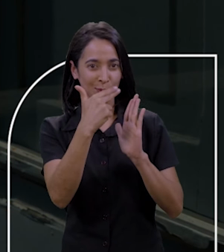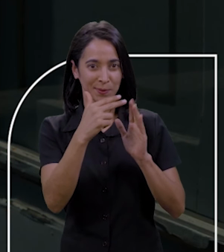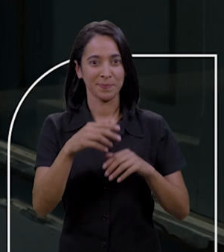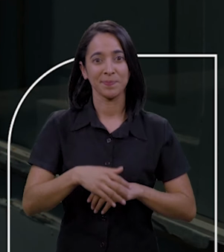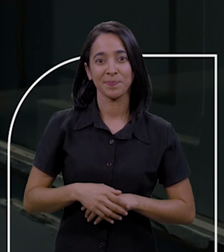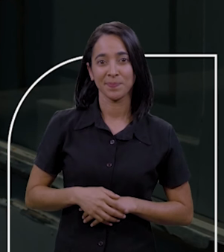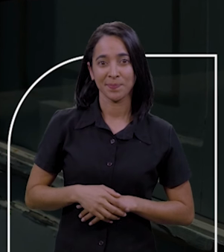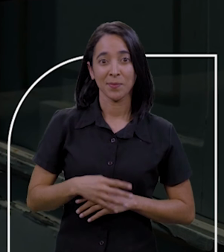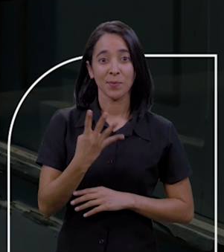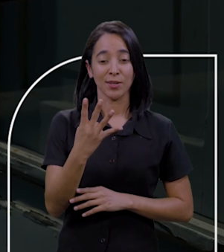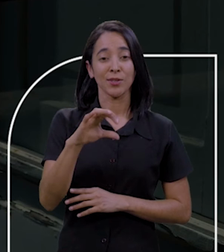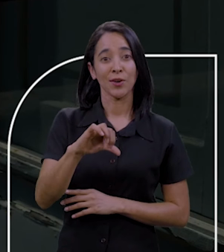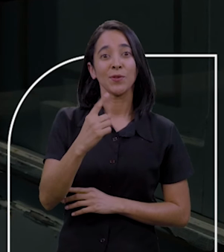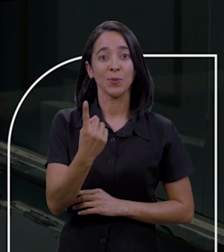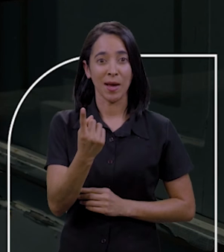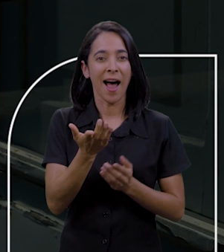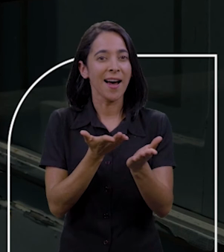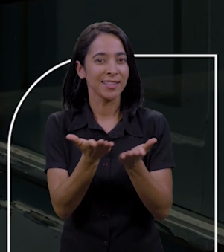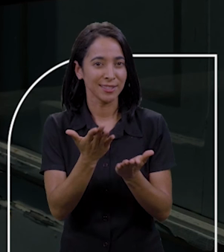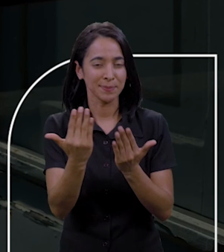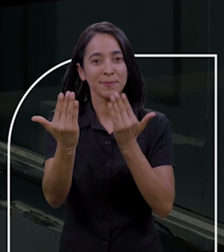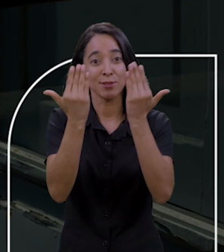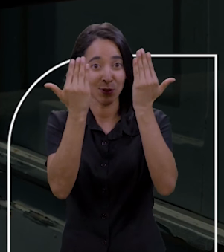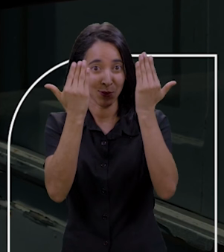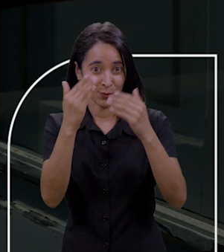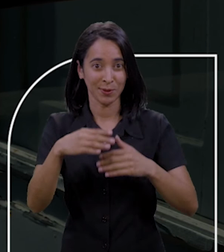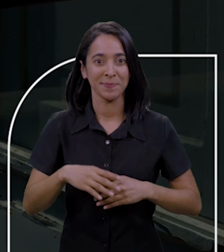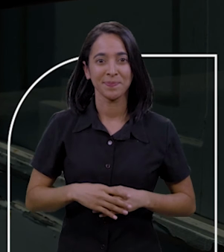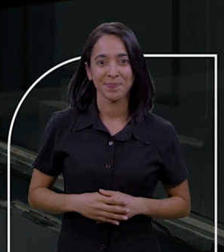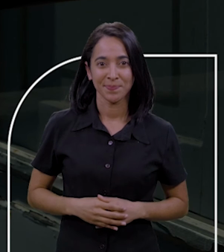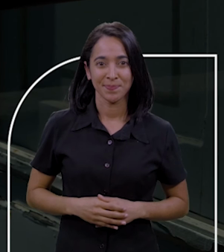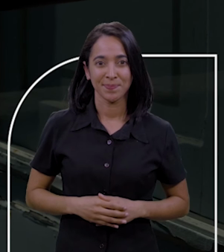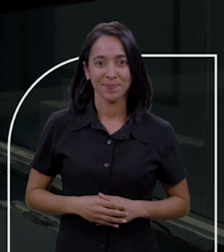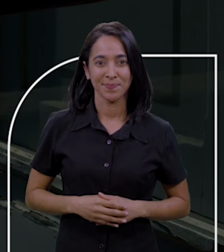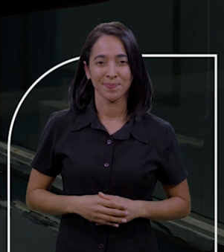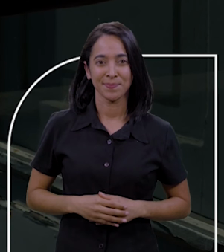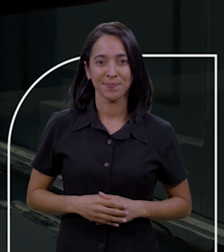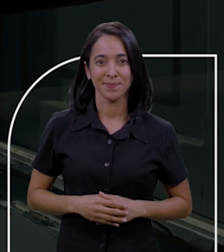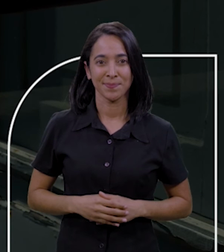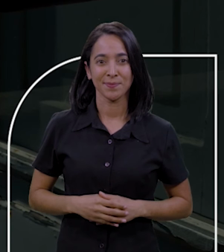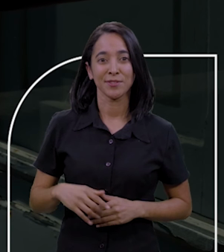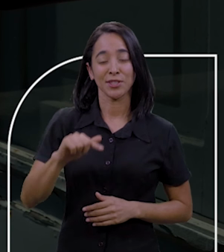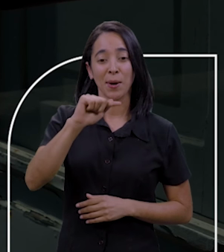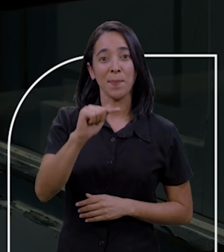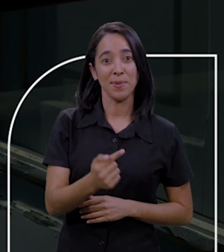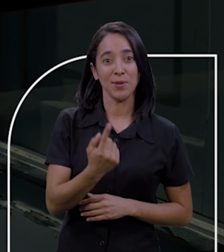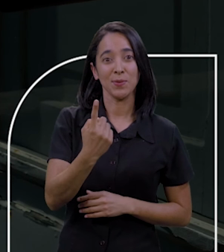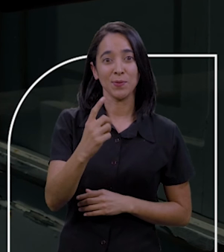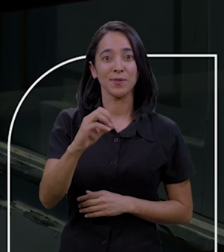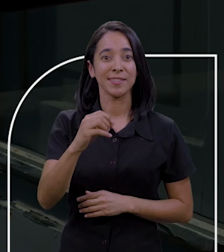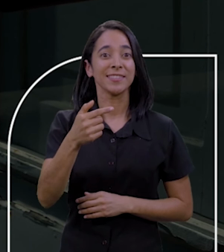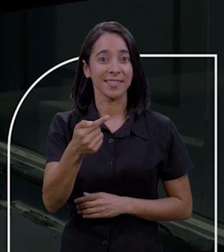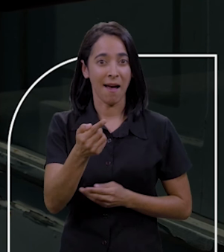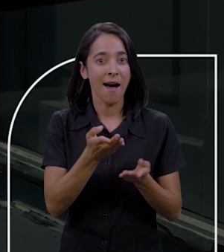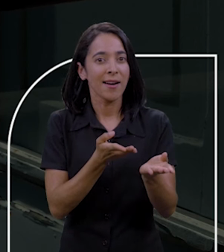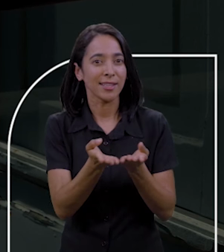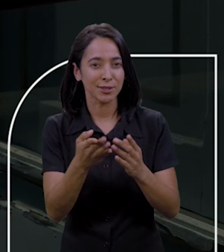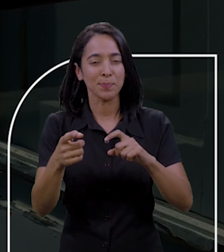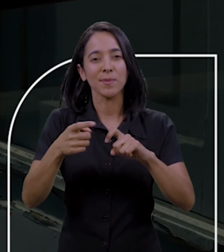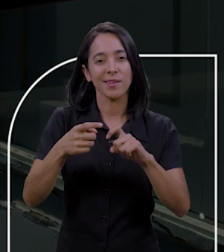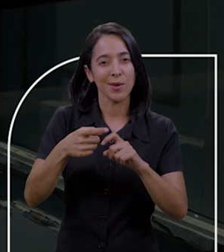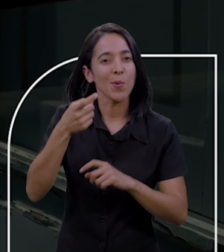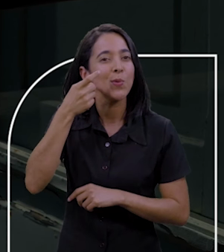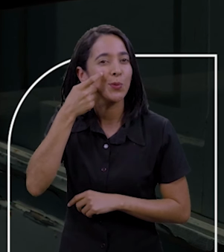cirurgias, 491 atendimentos de psicologia clínica, 7.107